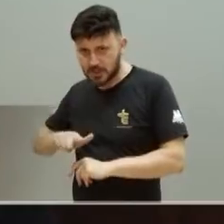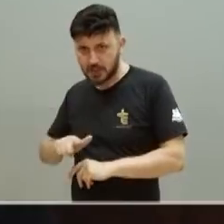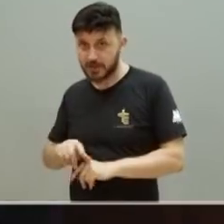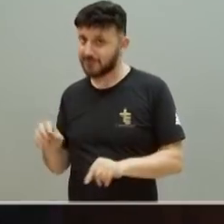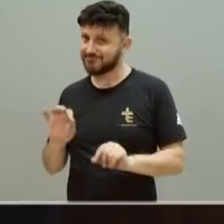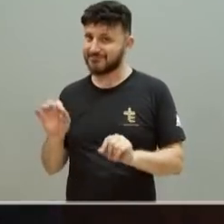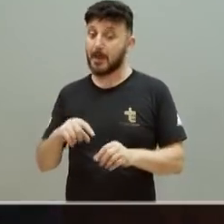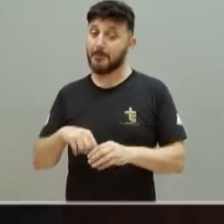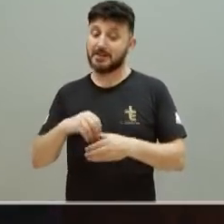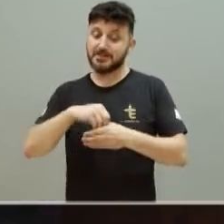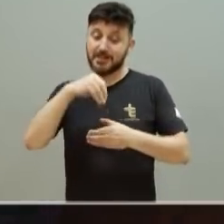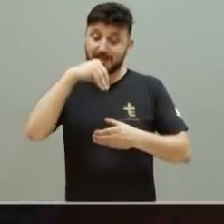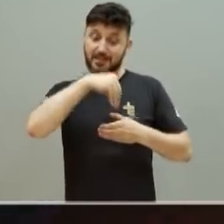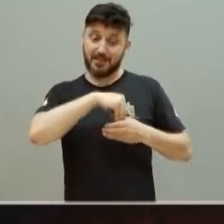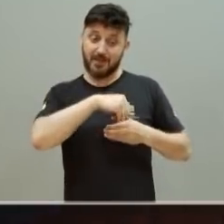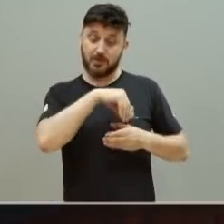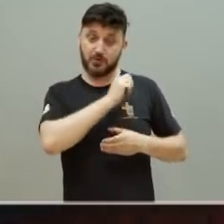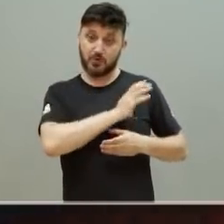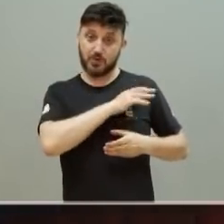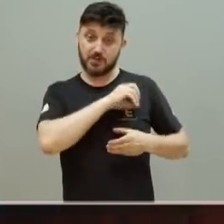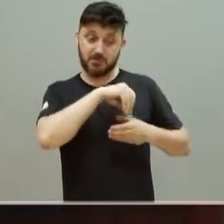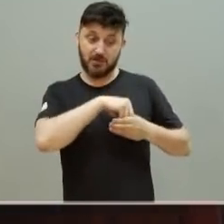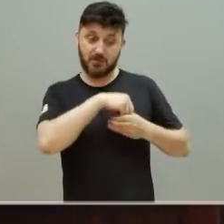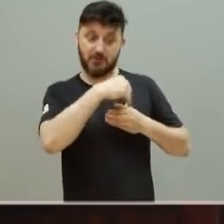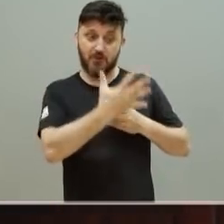de dentro para fora.